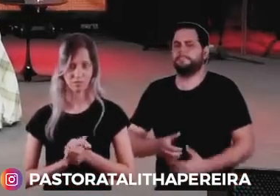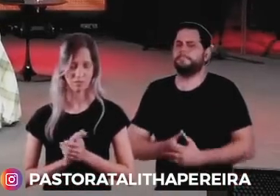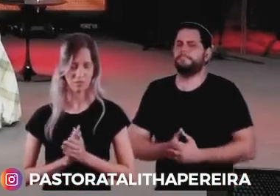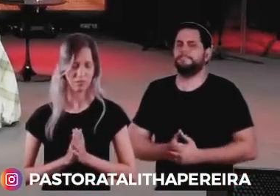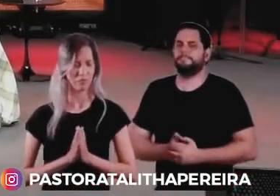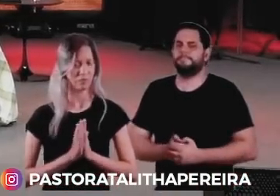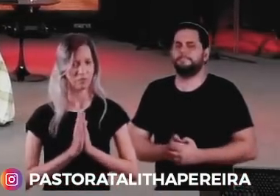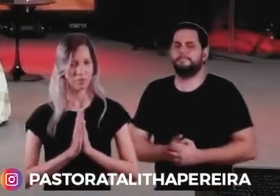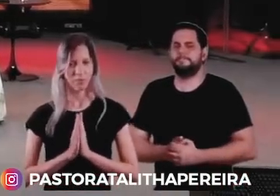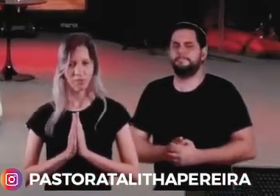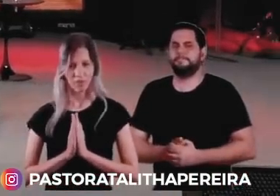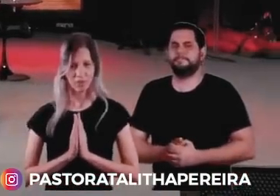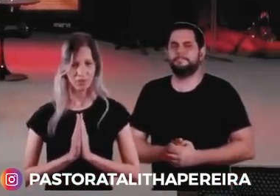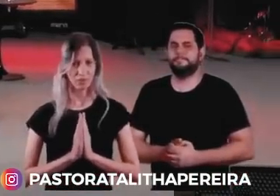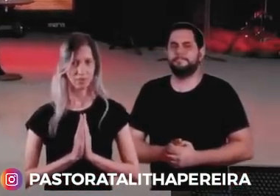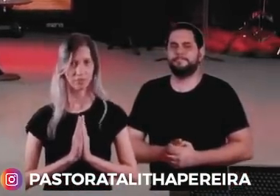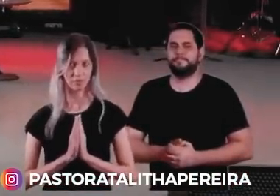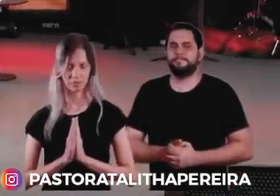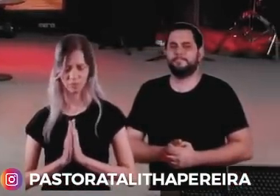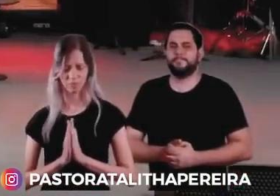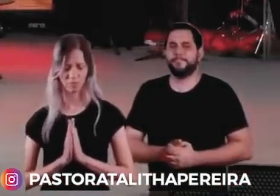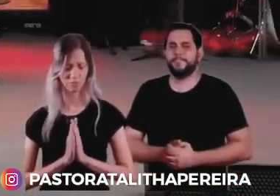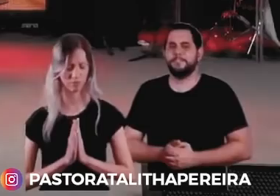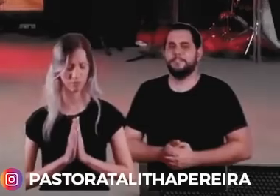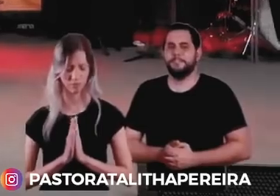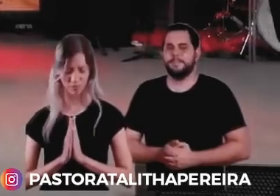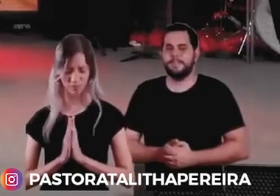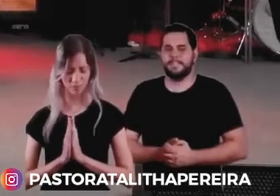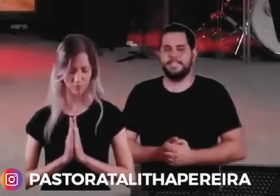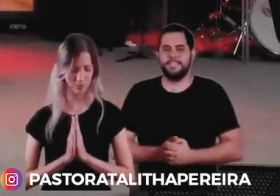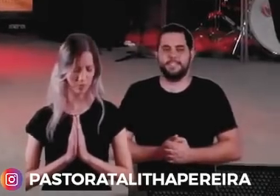Jesus, eu amo